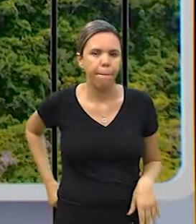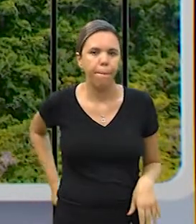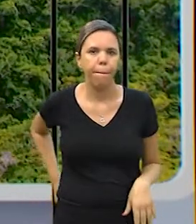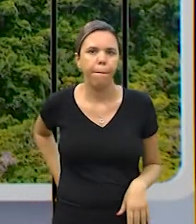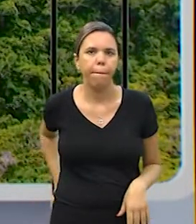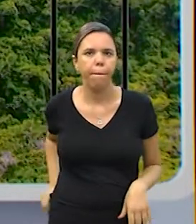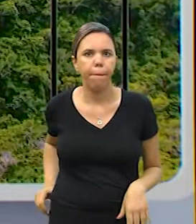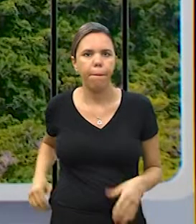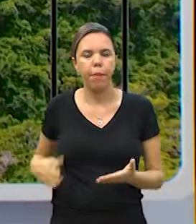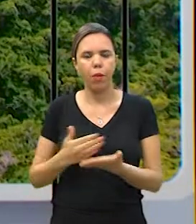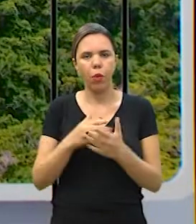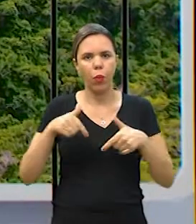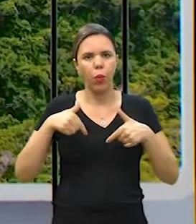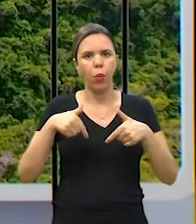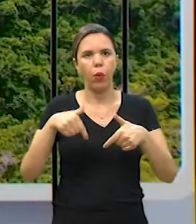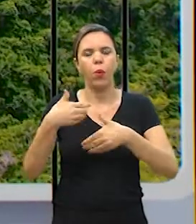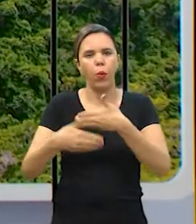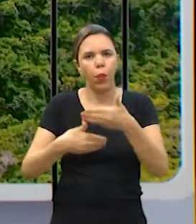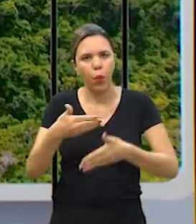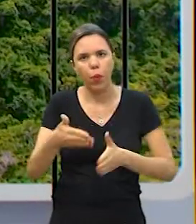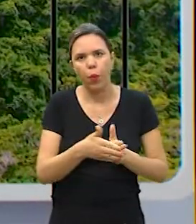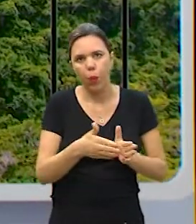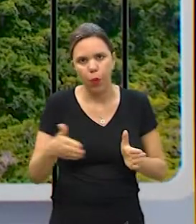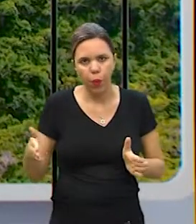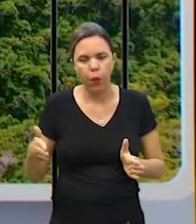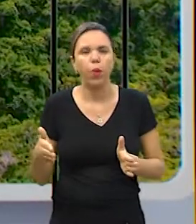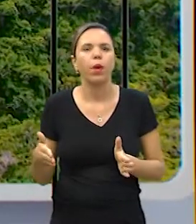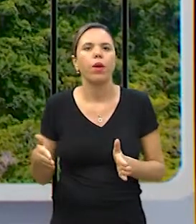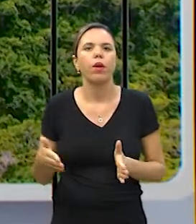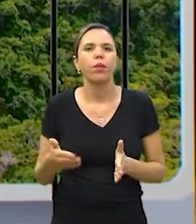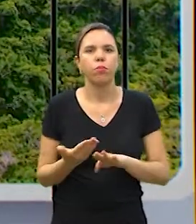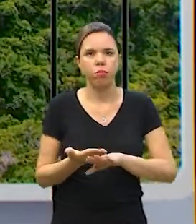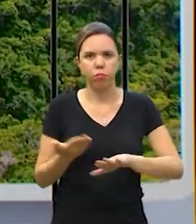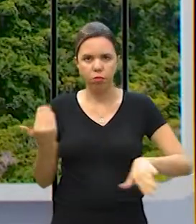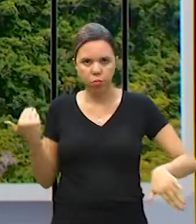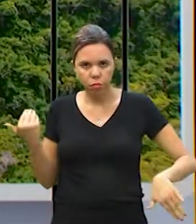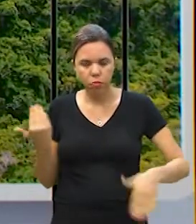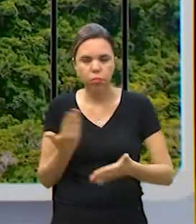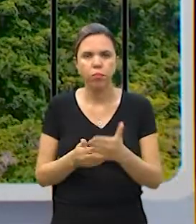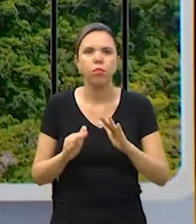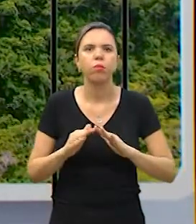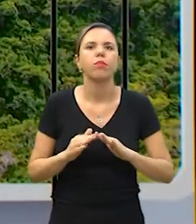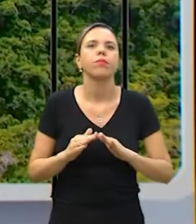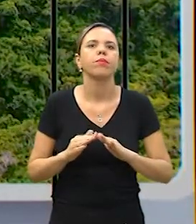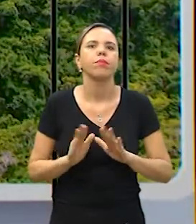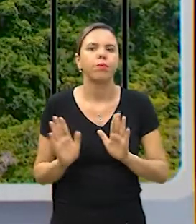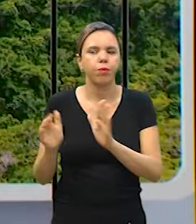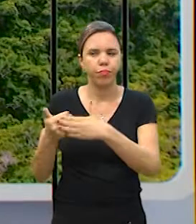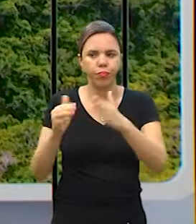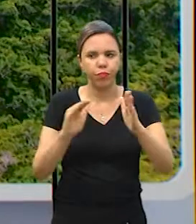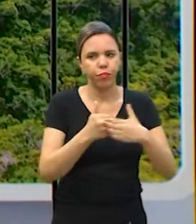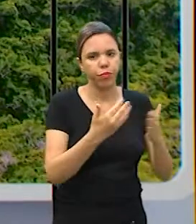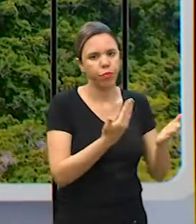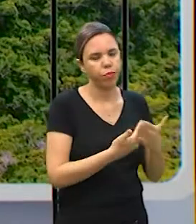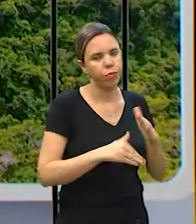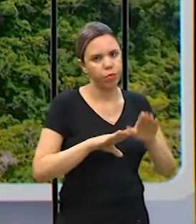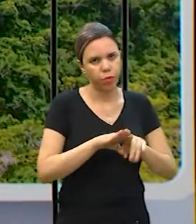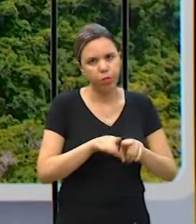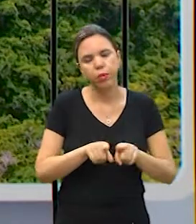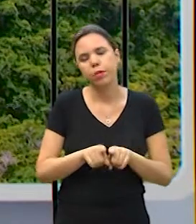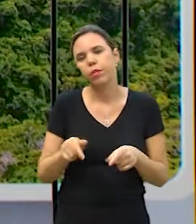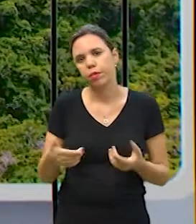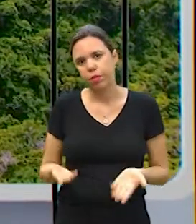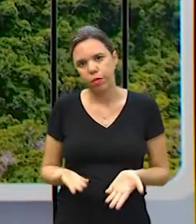pandemia, com o início do processo de afastamento das escolas, de fechamento das